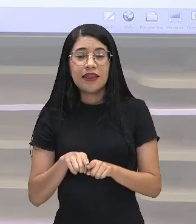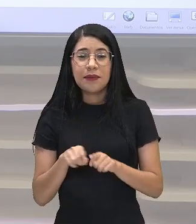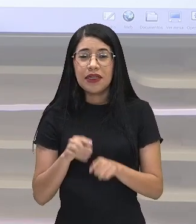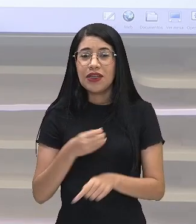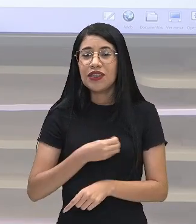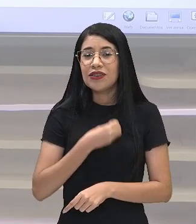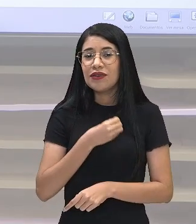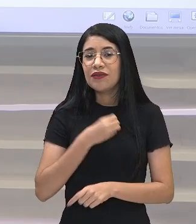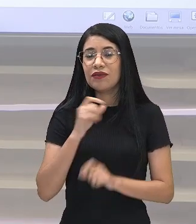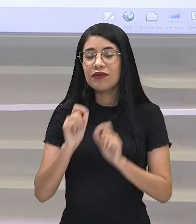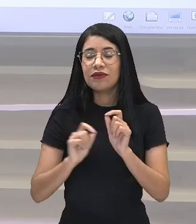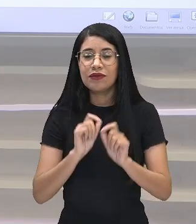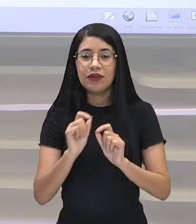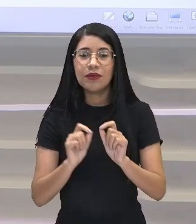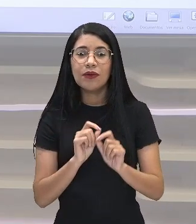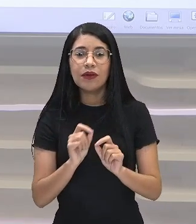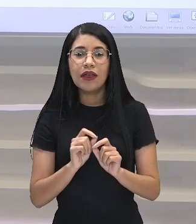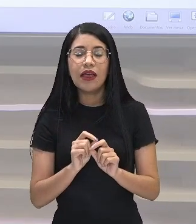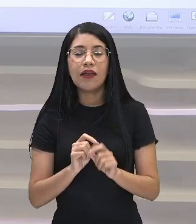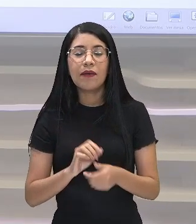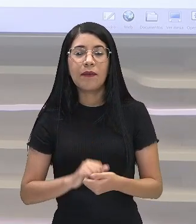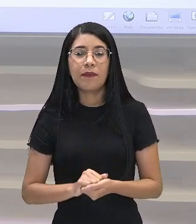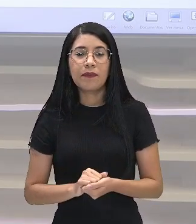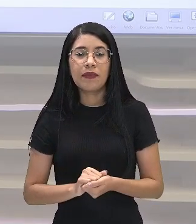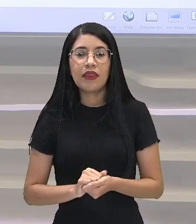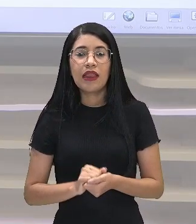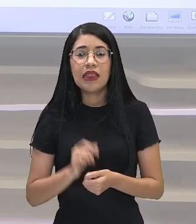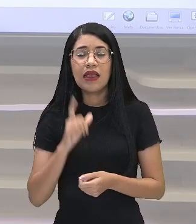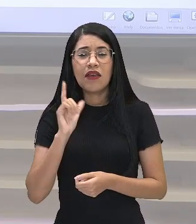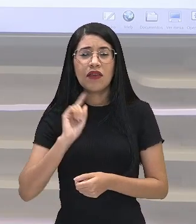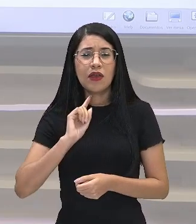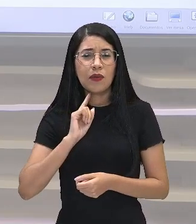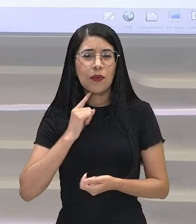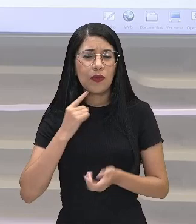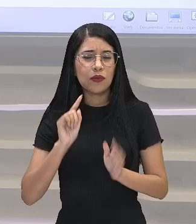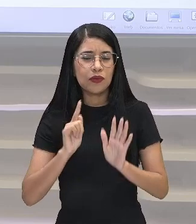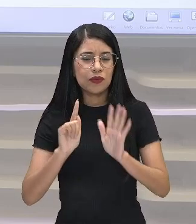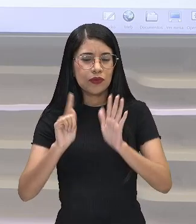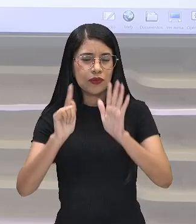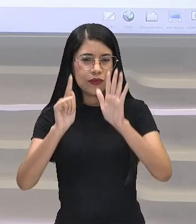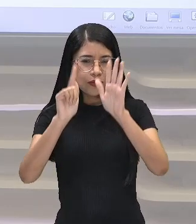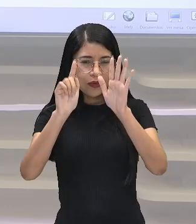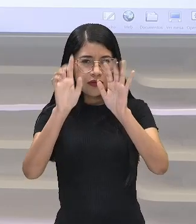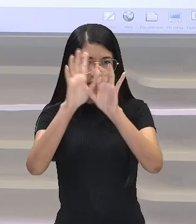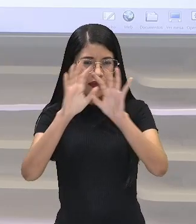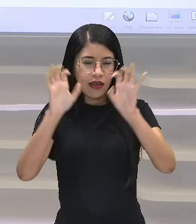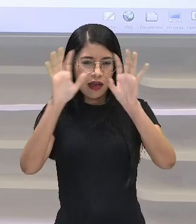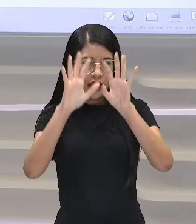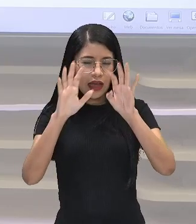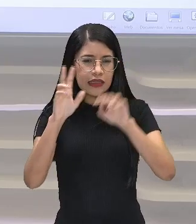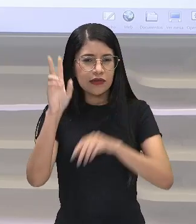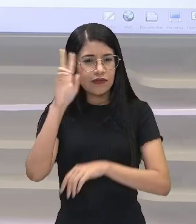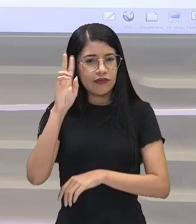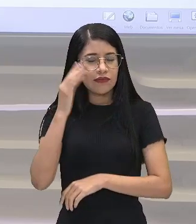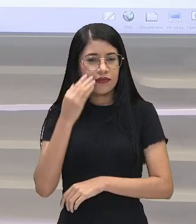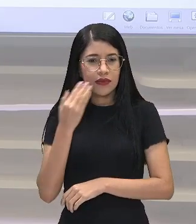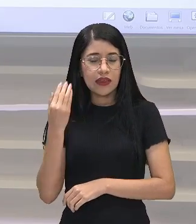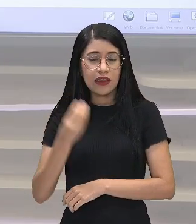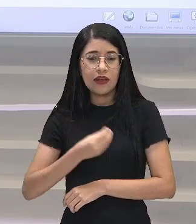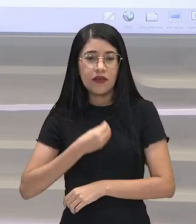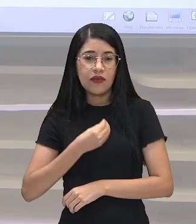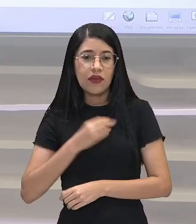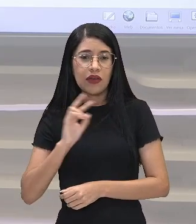convivemos com uma grande quantidade de gases poluentes. Relembrem aí o que foi vivido